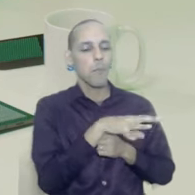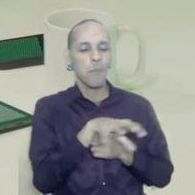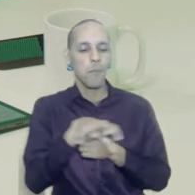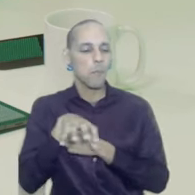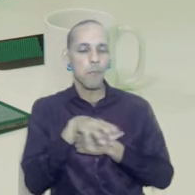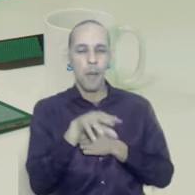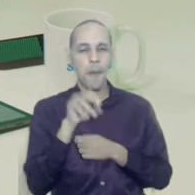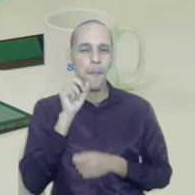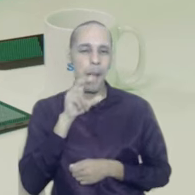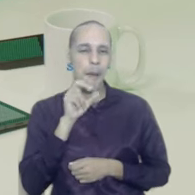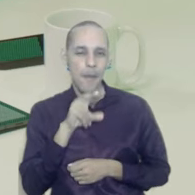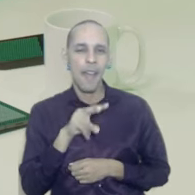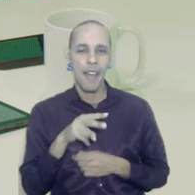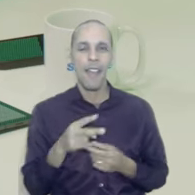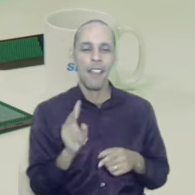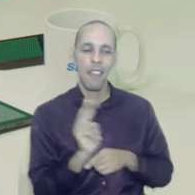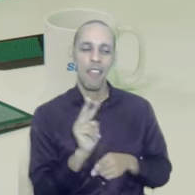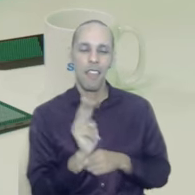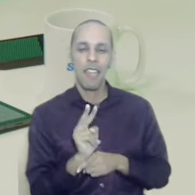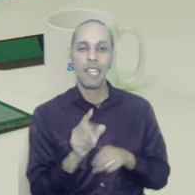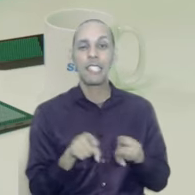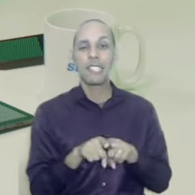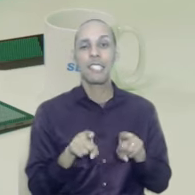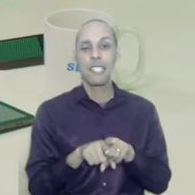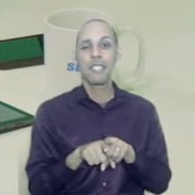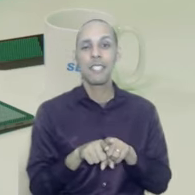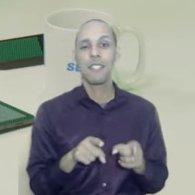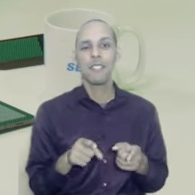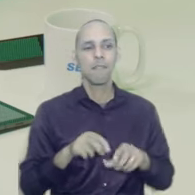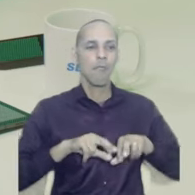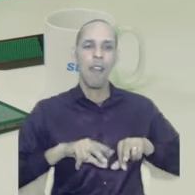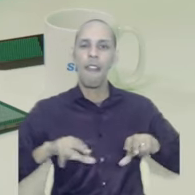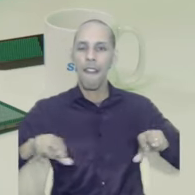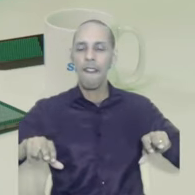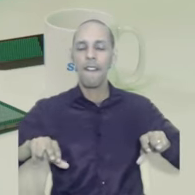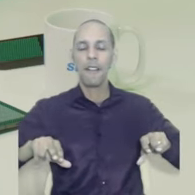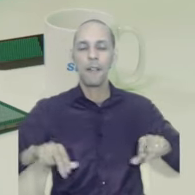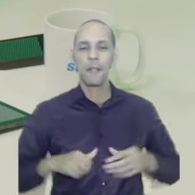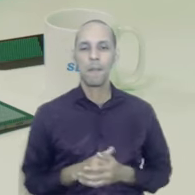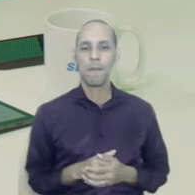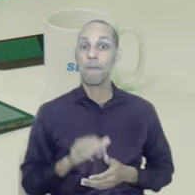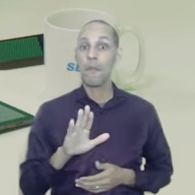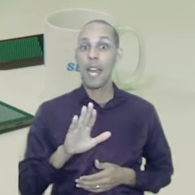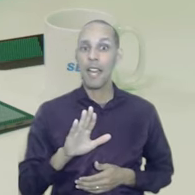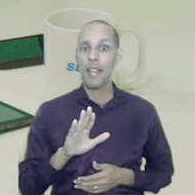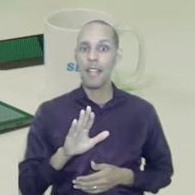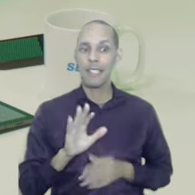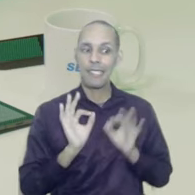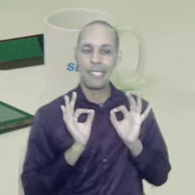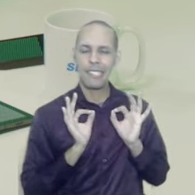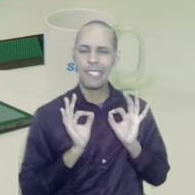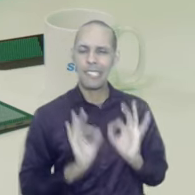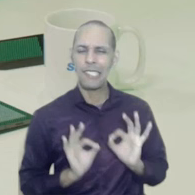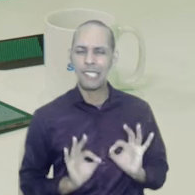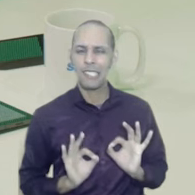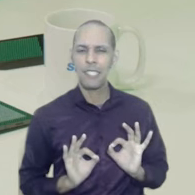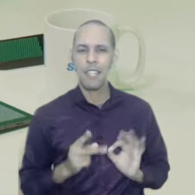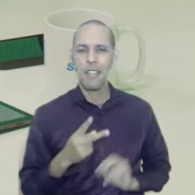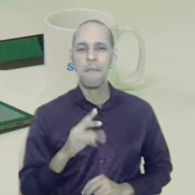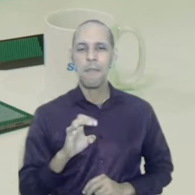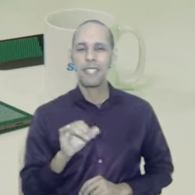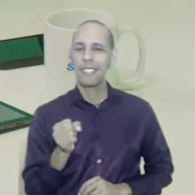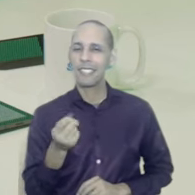aí que a gente pode vir até a falar um pouquinho mais porém e quando a a precisão o Drone ele tem um papel